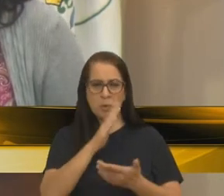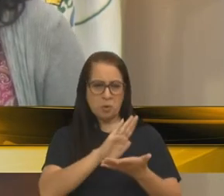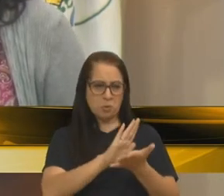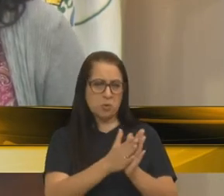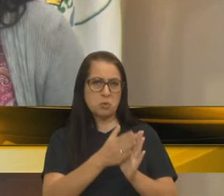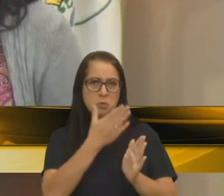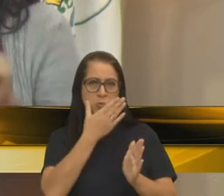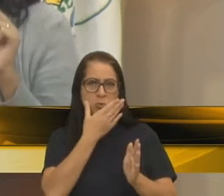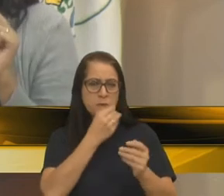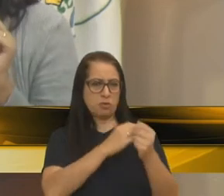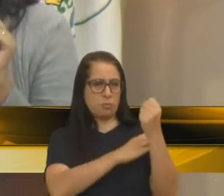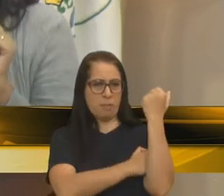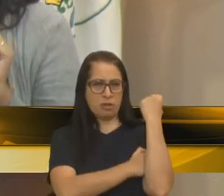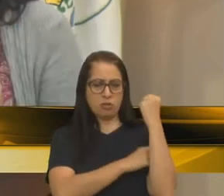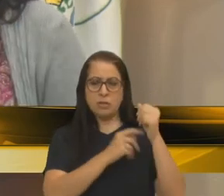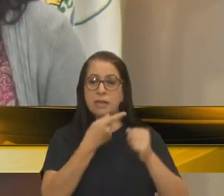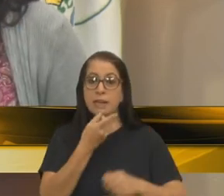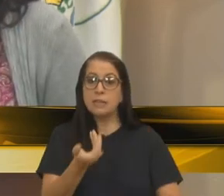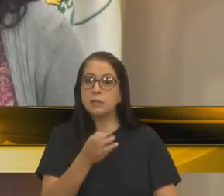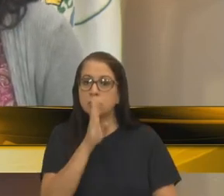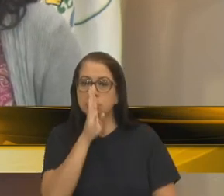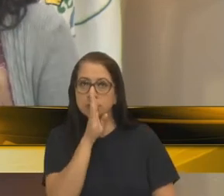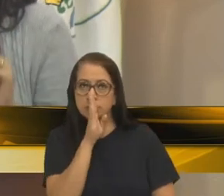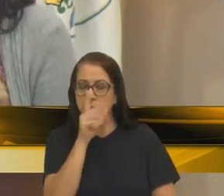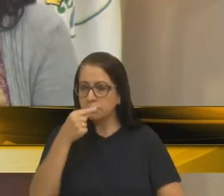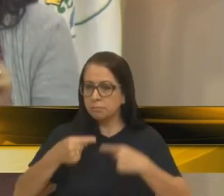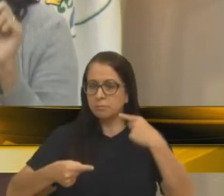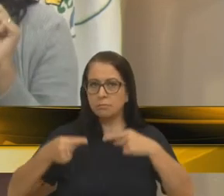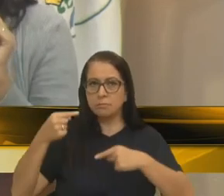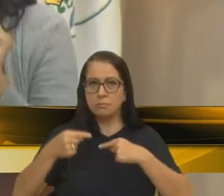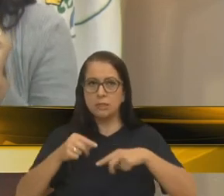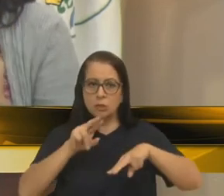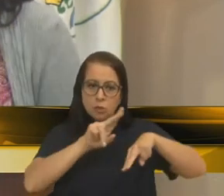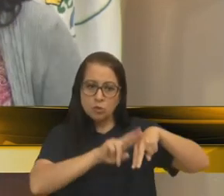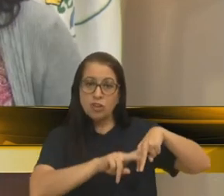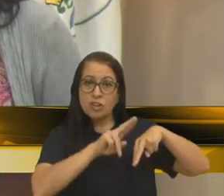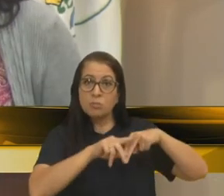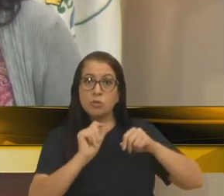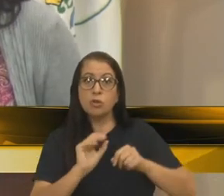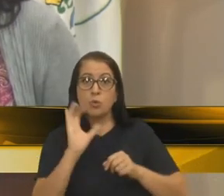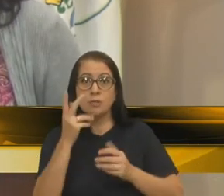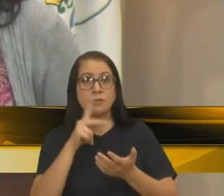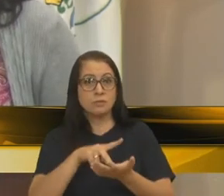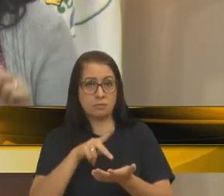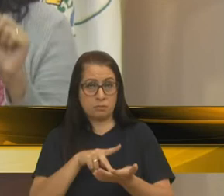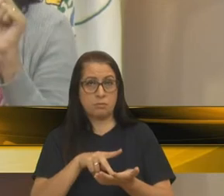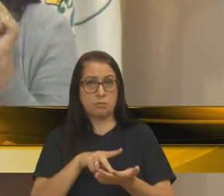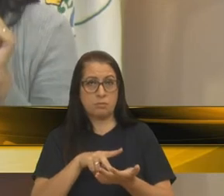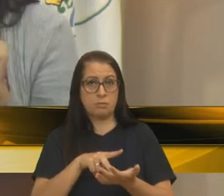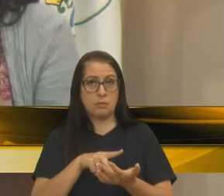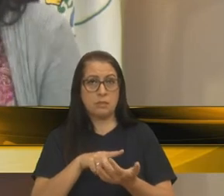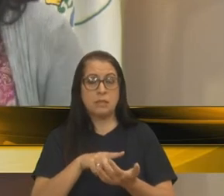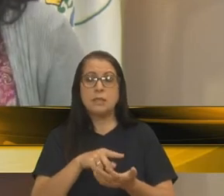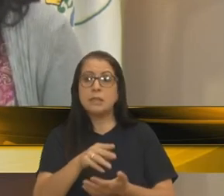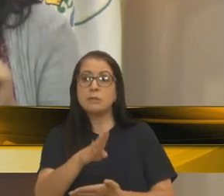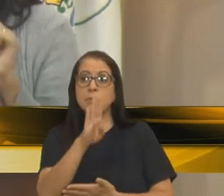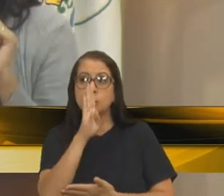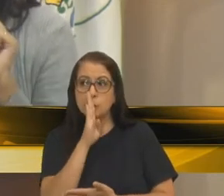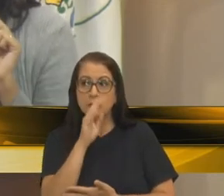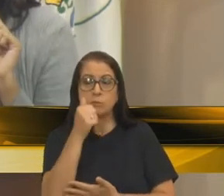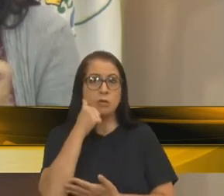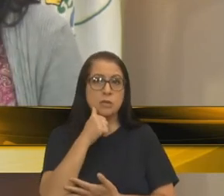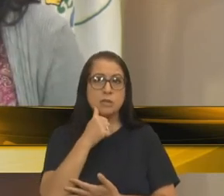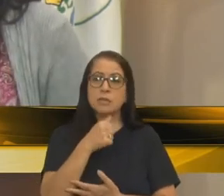preconceituoso. E que querem calar os debates de gênero como deveria ocorrer de verdade. Calar as mulheres, calar quem